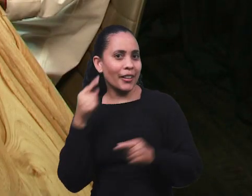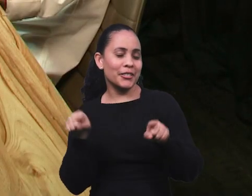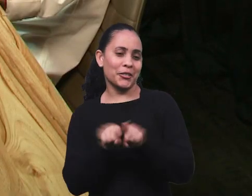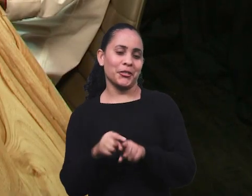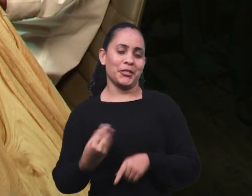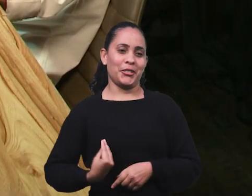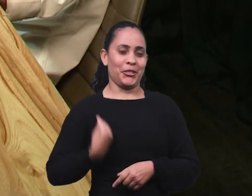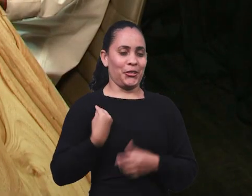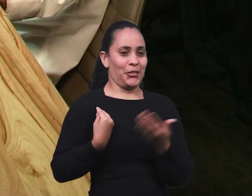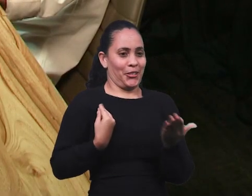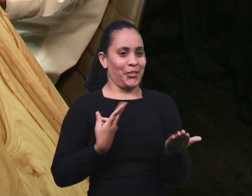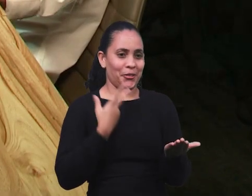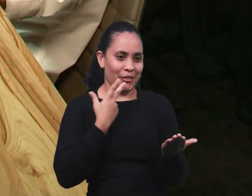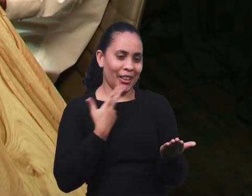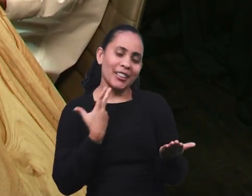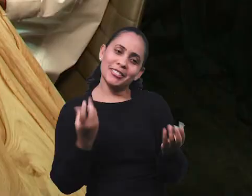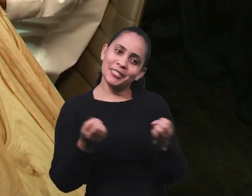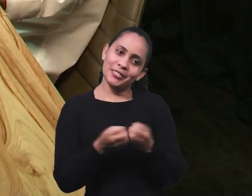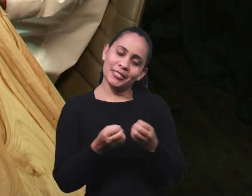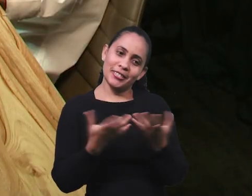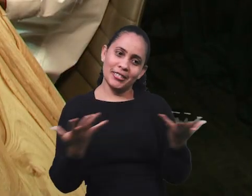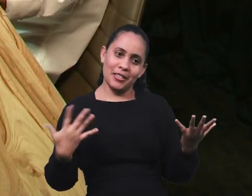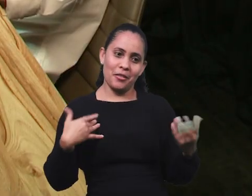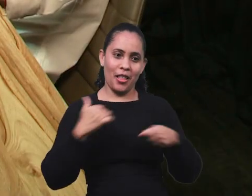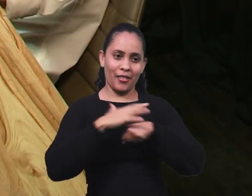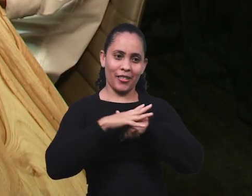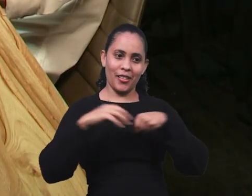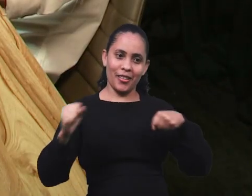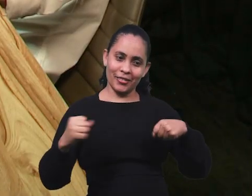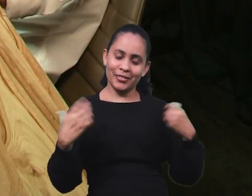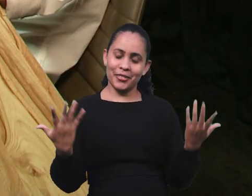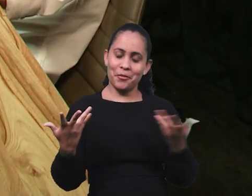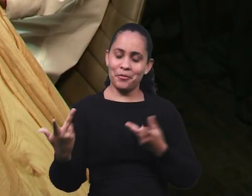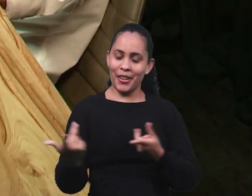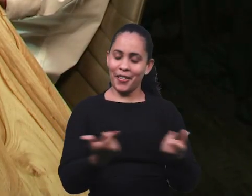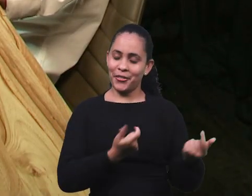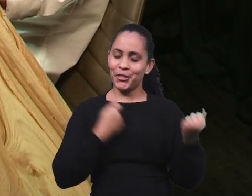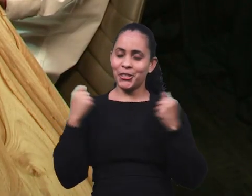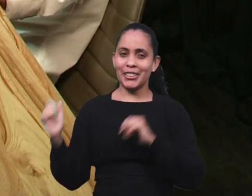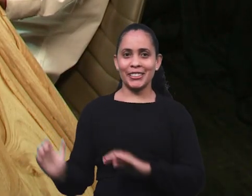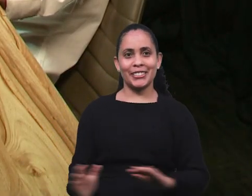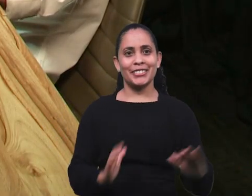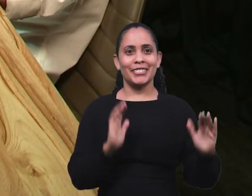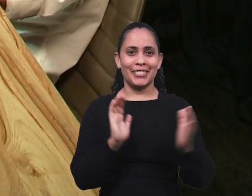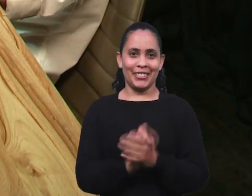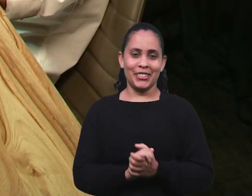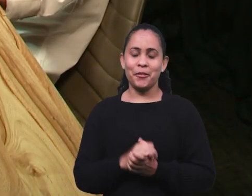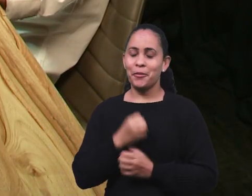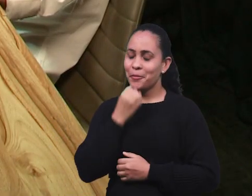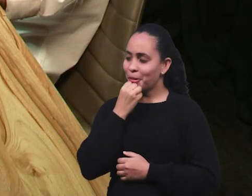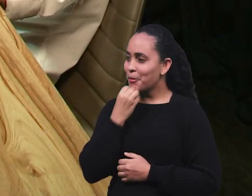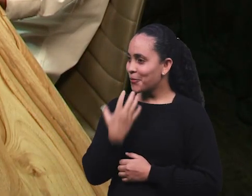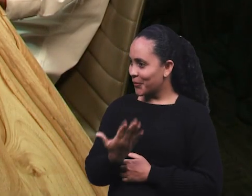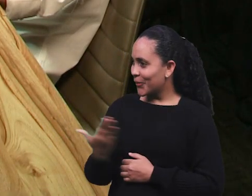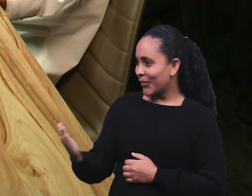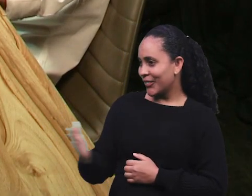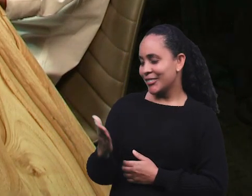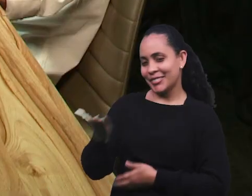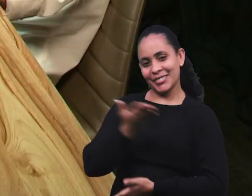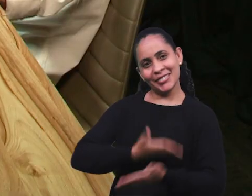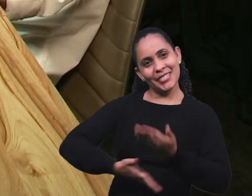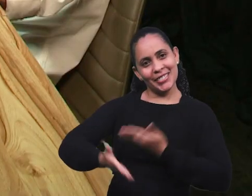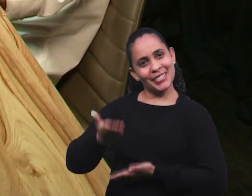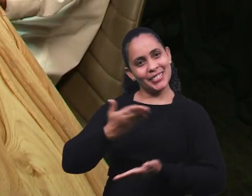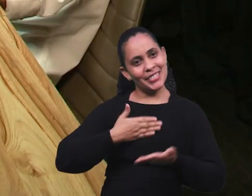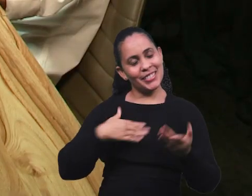e você está aqui nos contando esse grande livramento. Tremendo, tremendo. Tremendo, maravilhoso mesmo. Como é bom repartir,